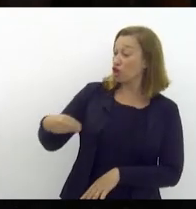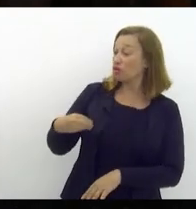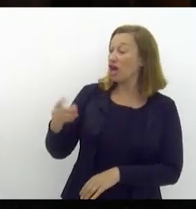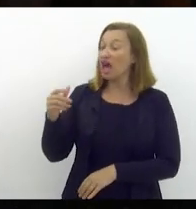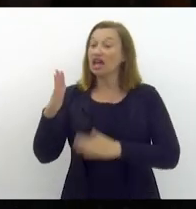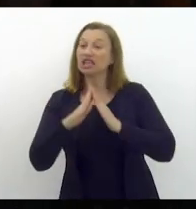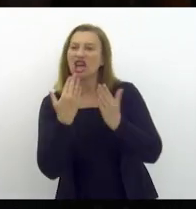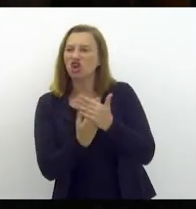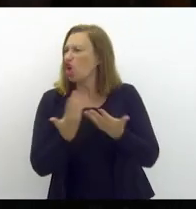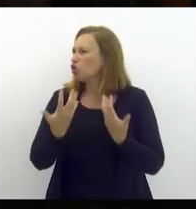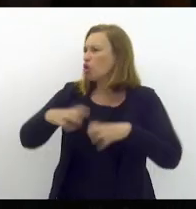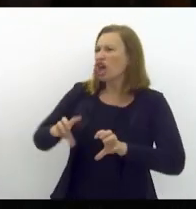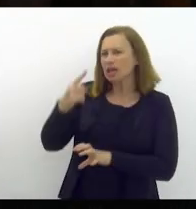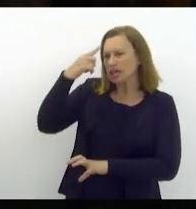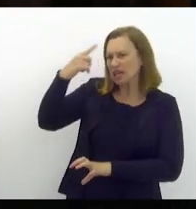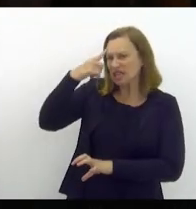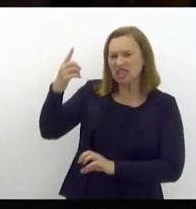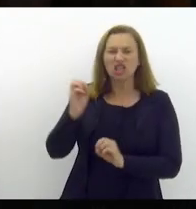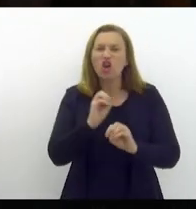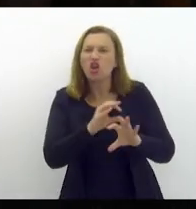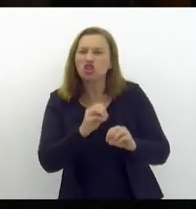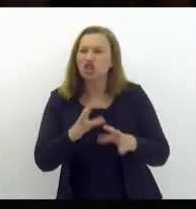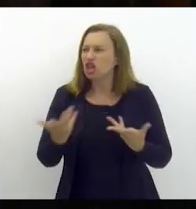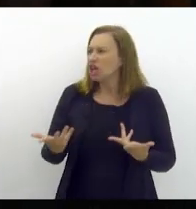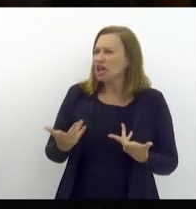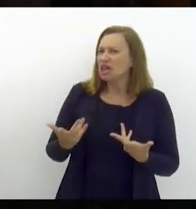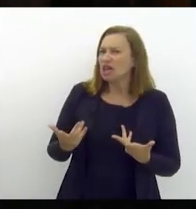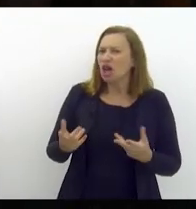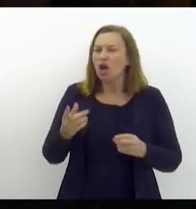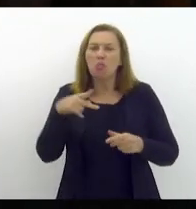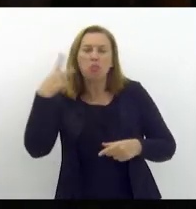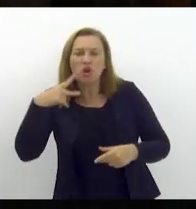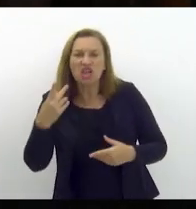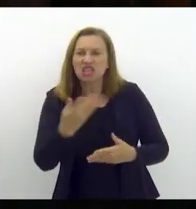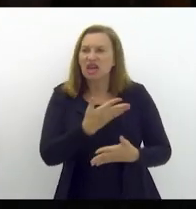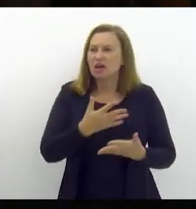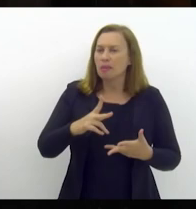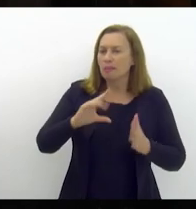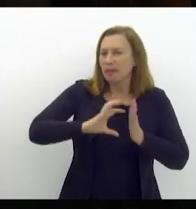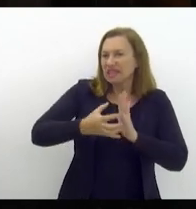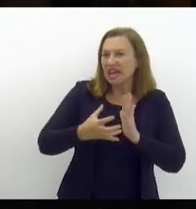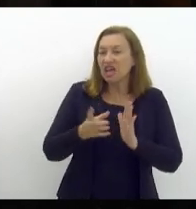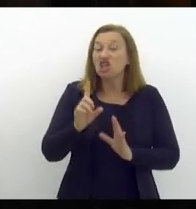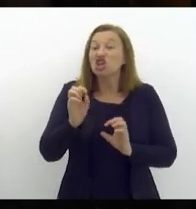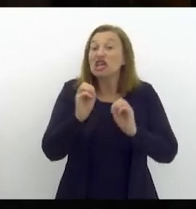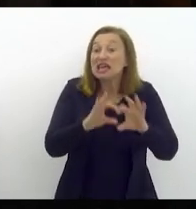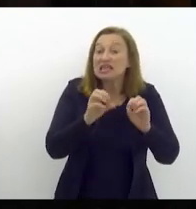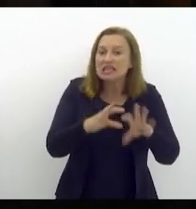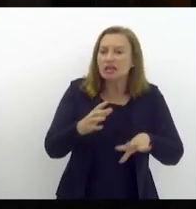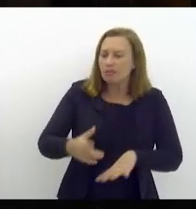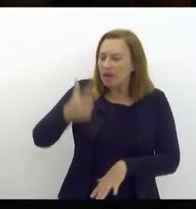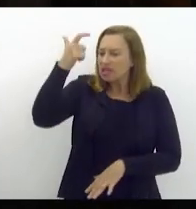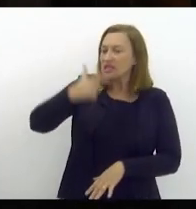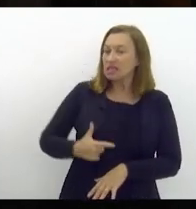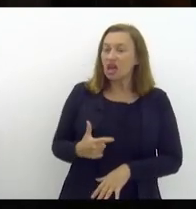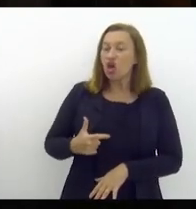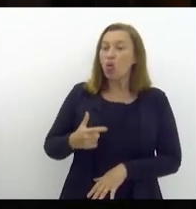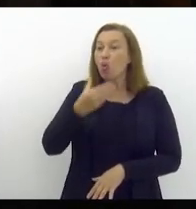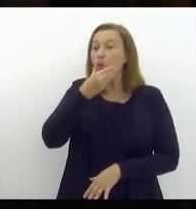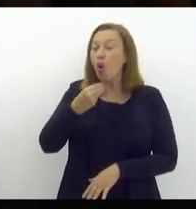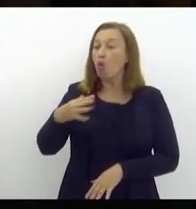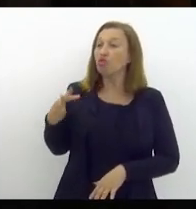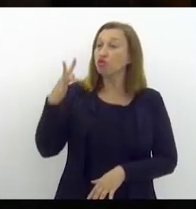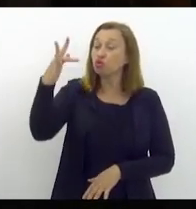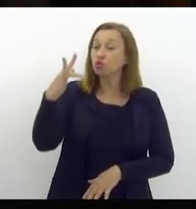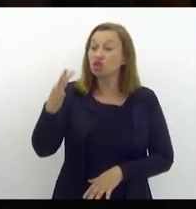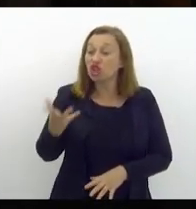para o meu filho ideologia, eu não quero que ensine para o meu filho política partidária, eu quero que ensine para o meu filho para ele ser um bom homem na vida, um homem de qualidade que